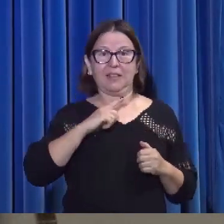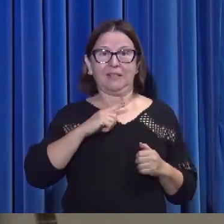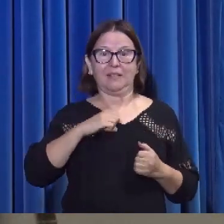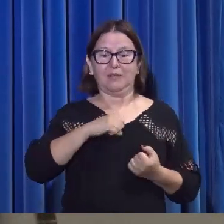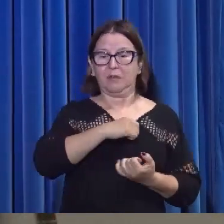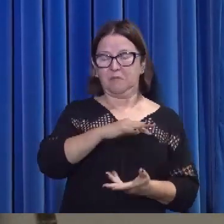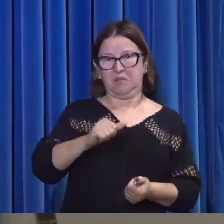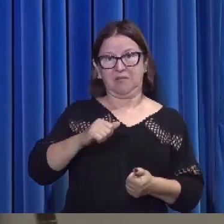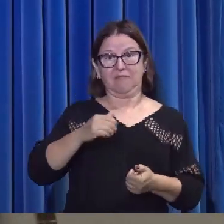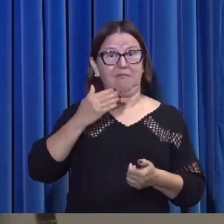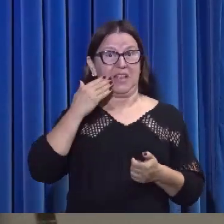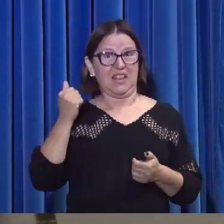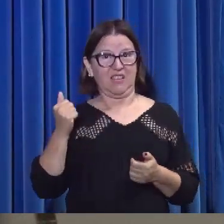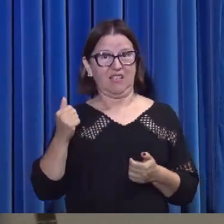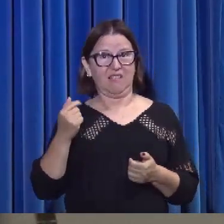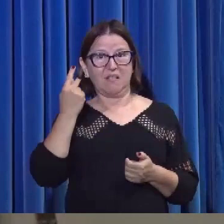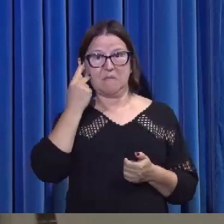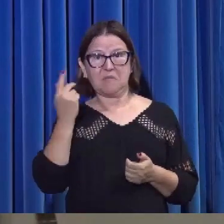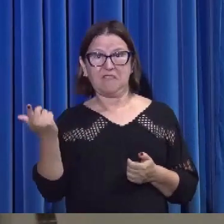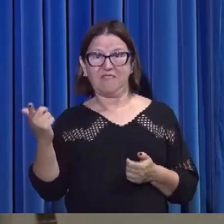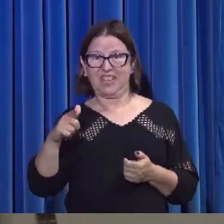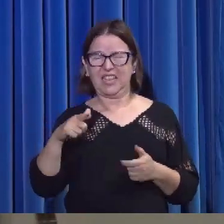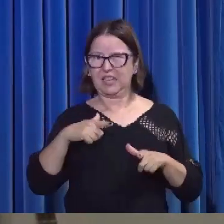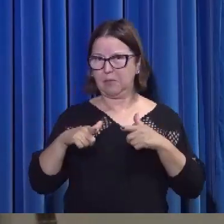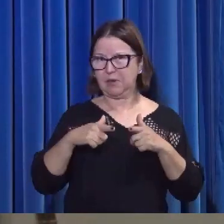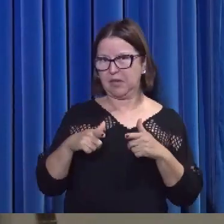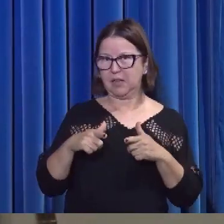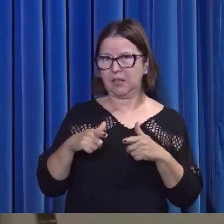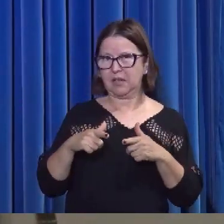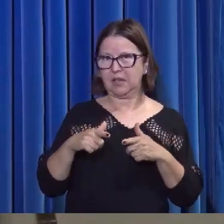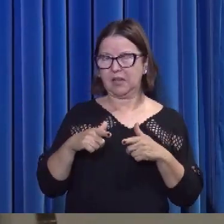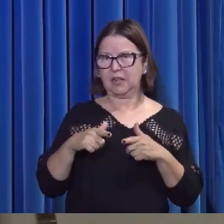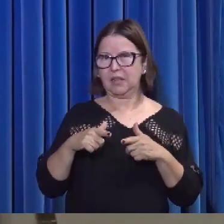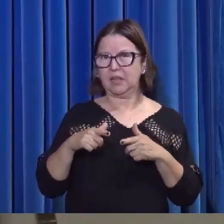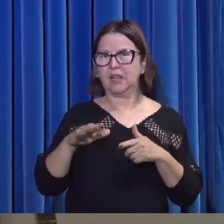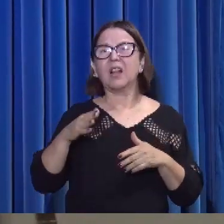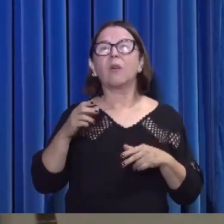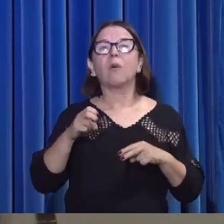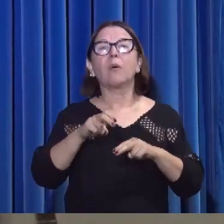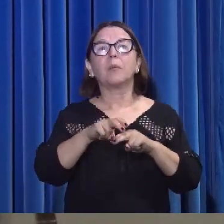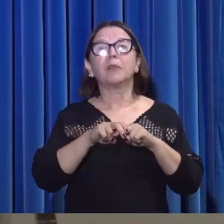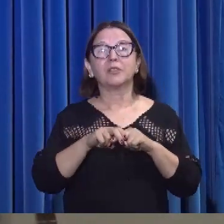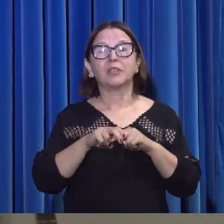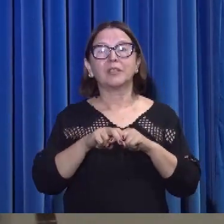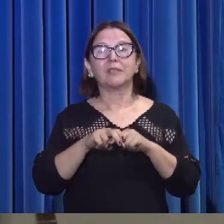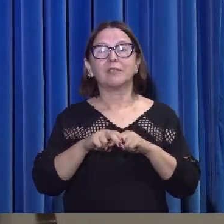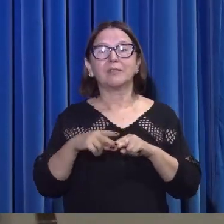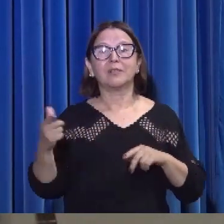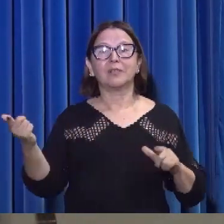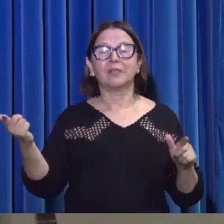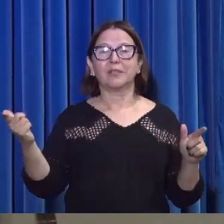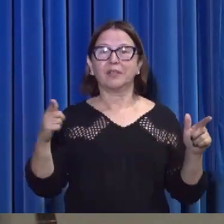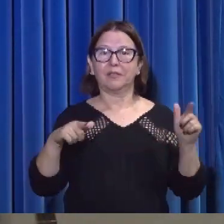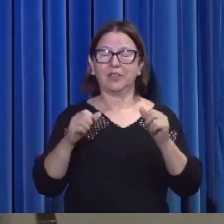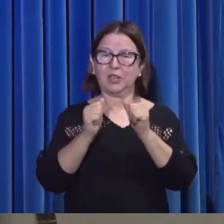voltar ao trabalho, para quê? Para você poder voltar a se reunir com a igreja normalmente?